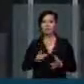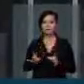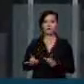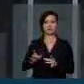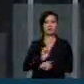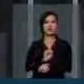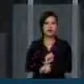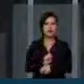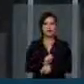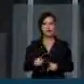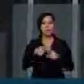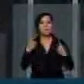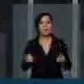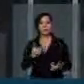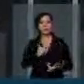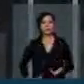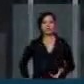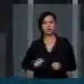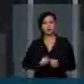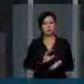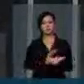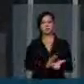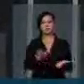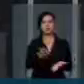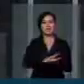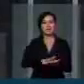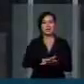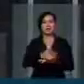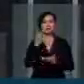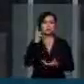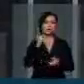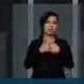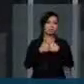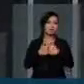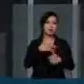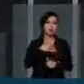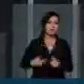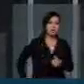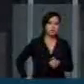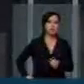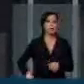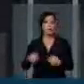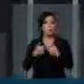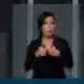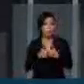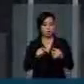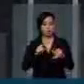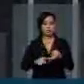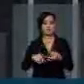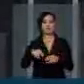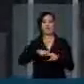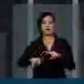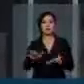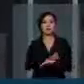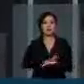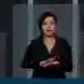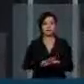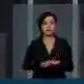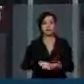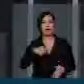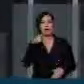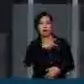em transporte público sob trilhos, em corredores de ônibus, para São Paulo andar a 11 quilômetros por hora,